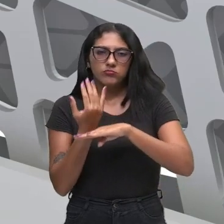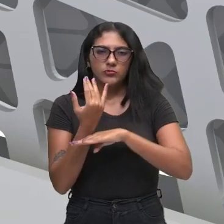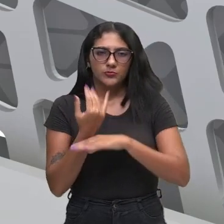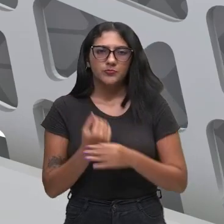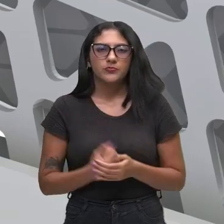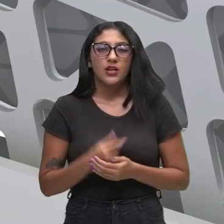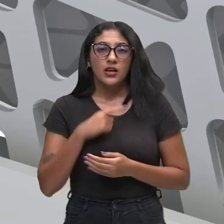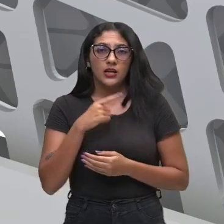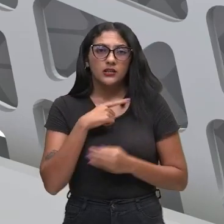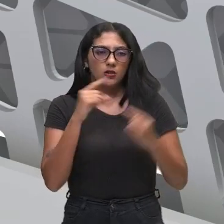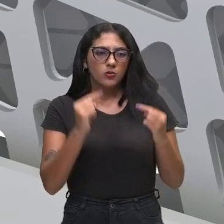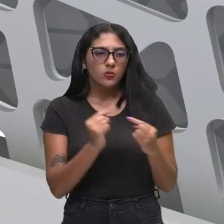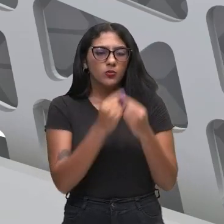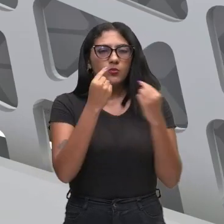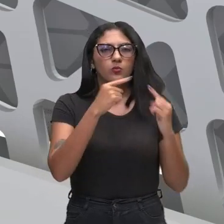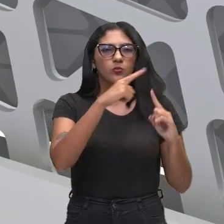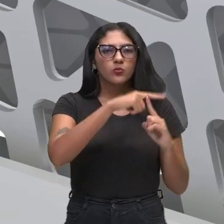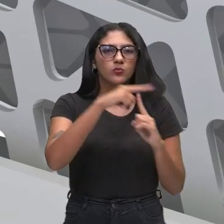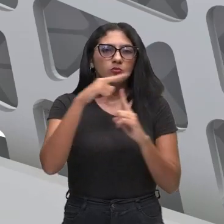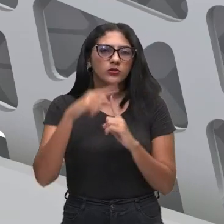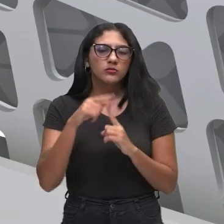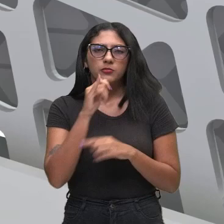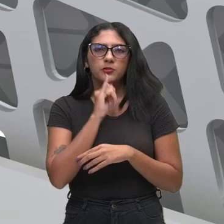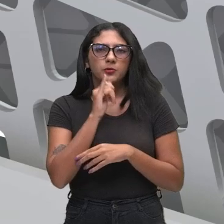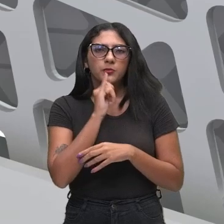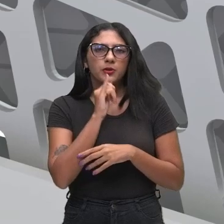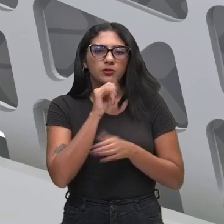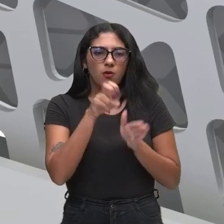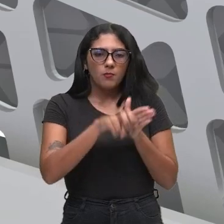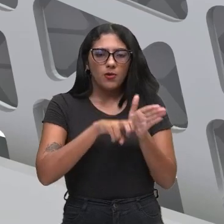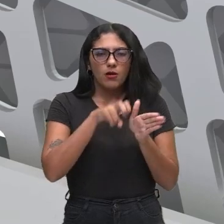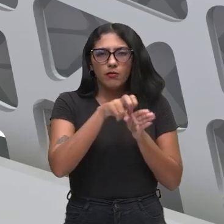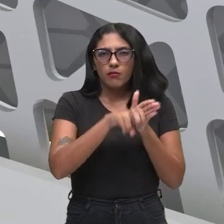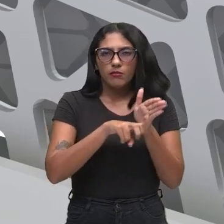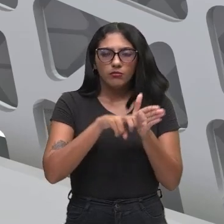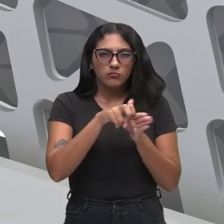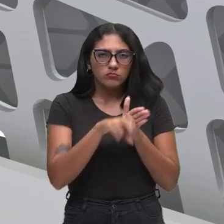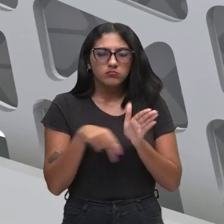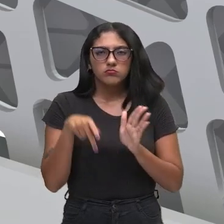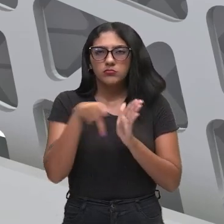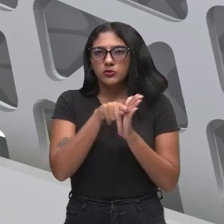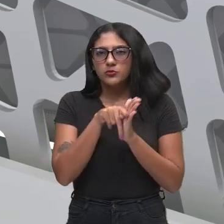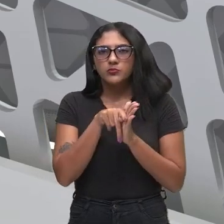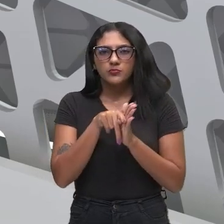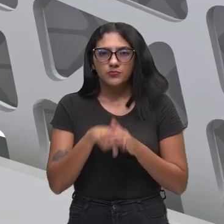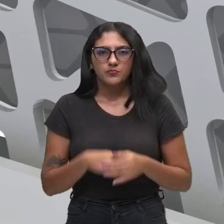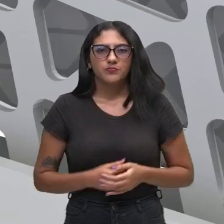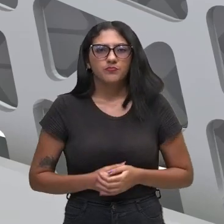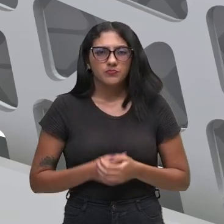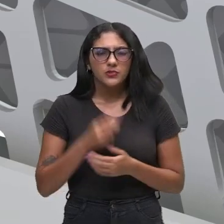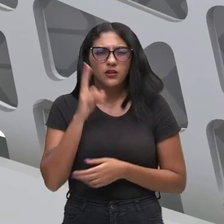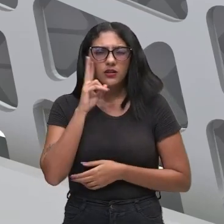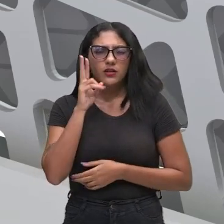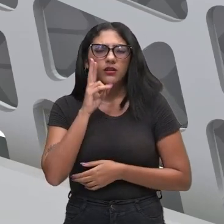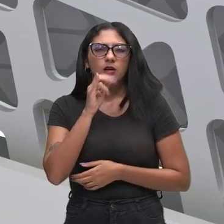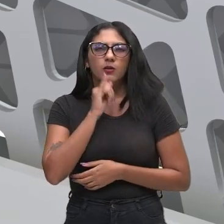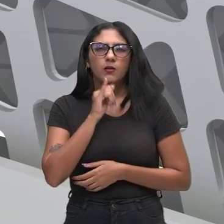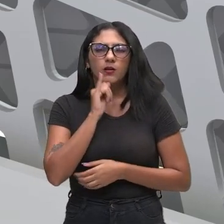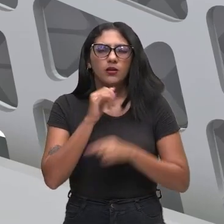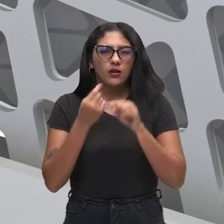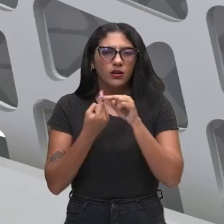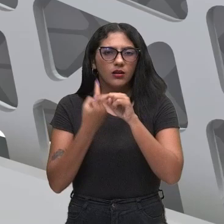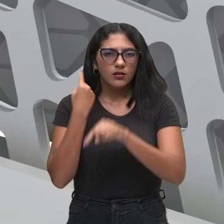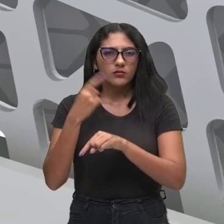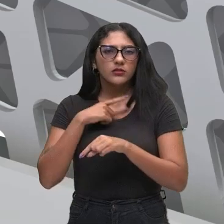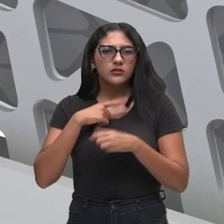esse trabalho entrava, ele chegava lá ao final daquele processo, né? E isso